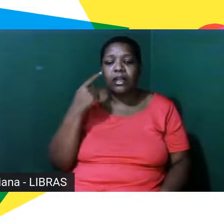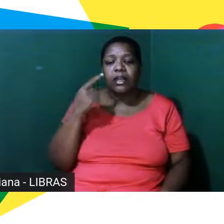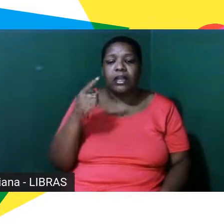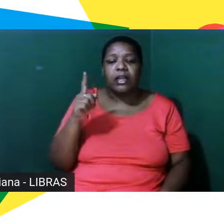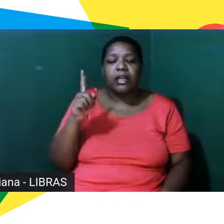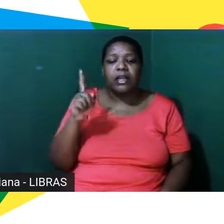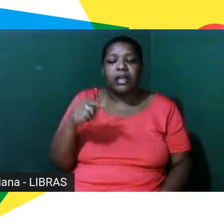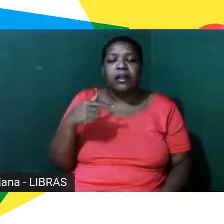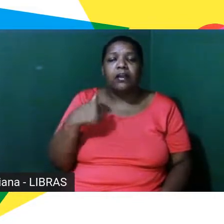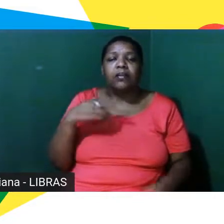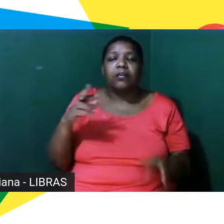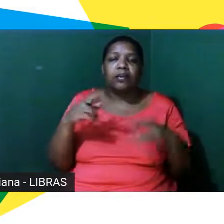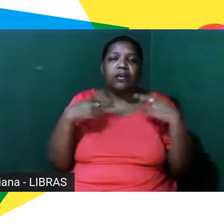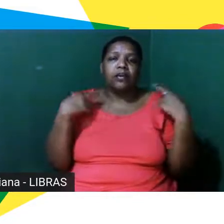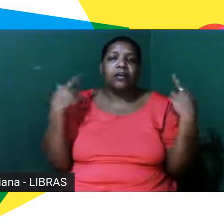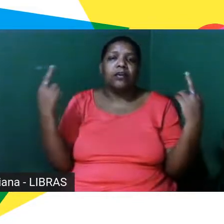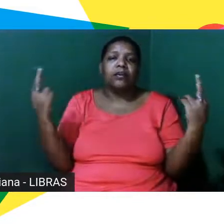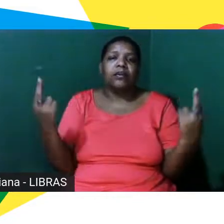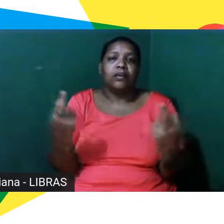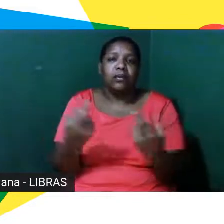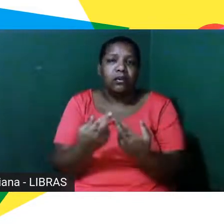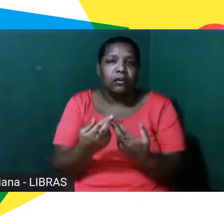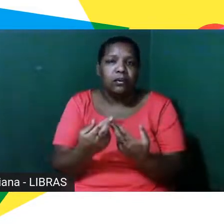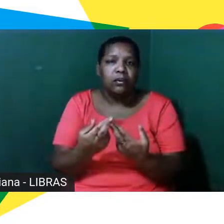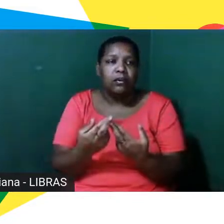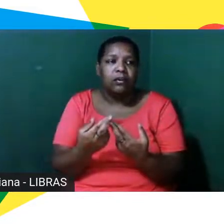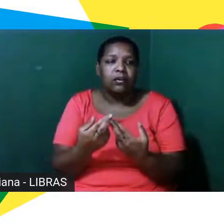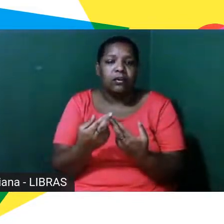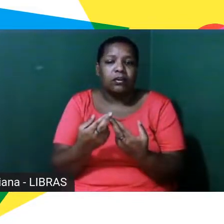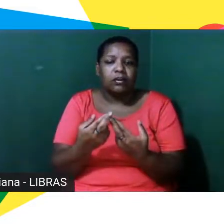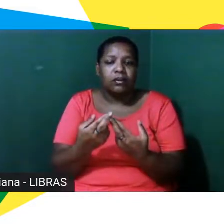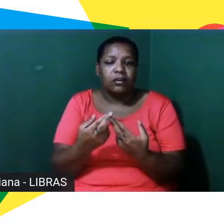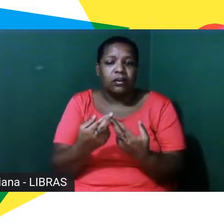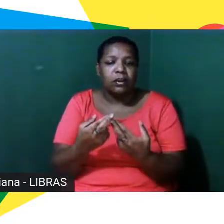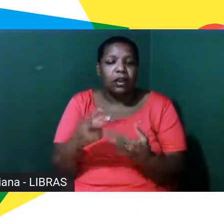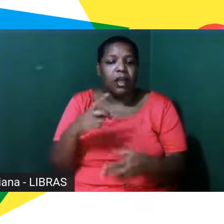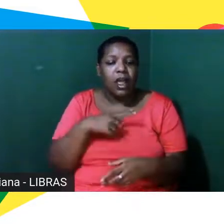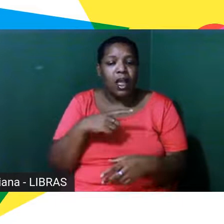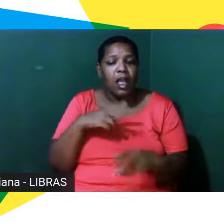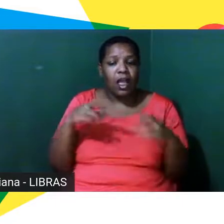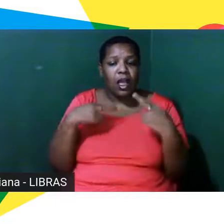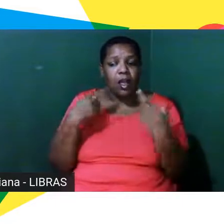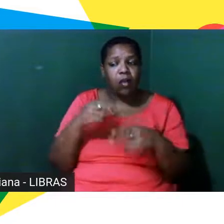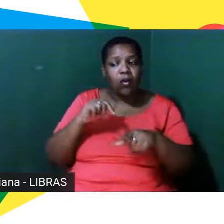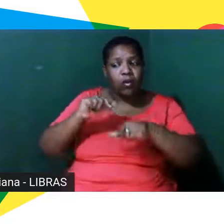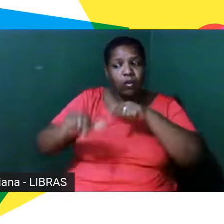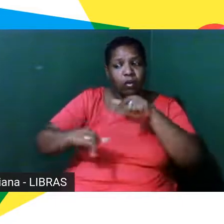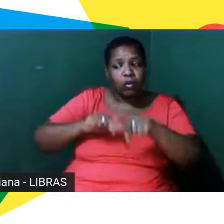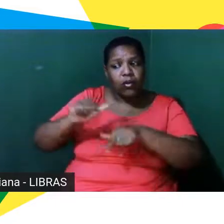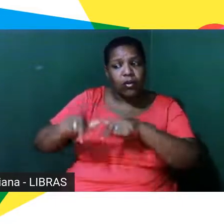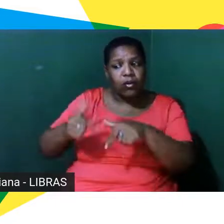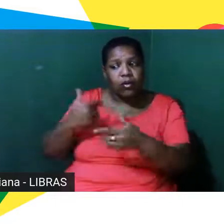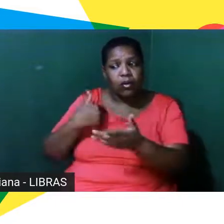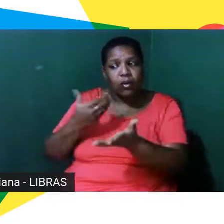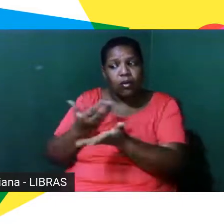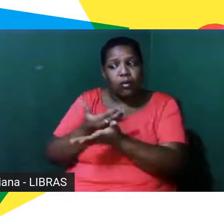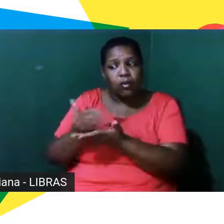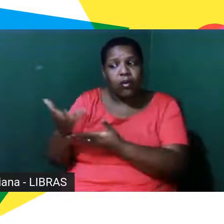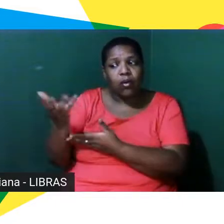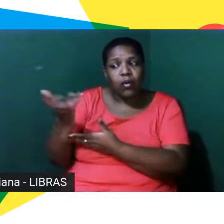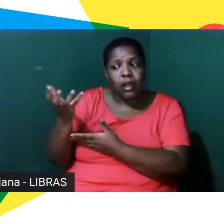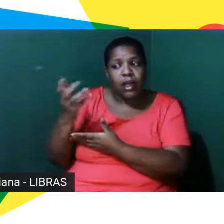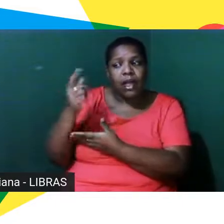o reunião de diz um bom e quando eu comecei nesse trabalho eu queria fazer